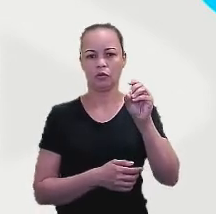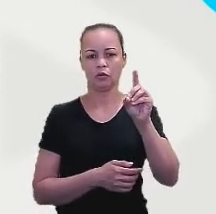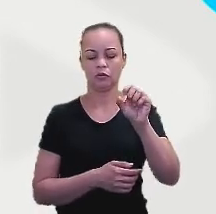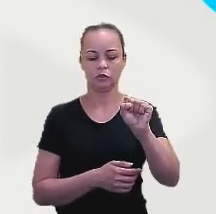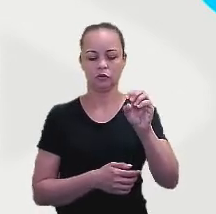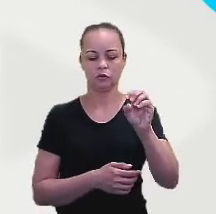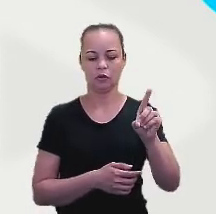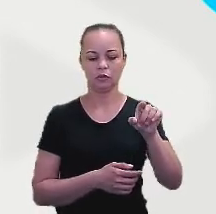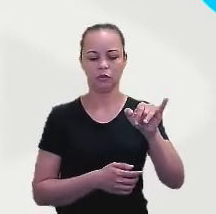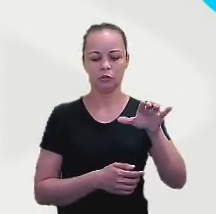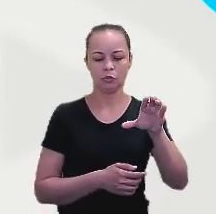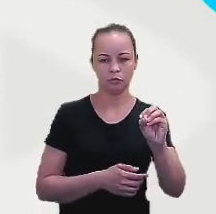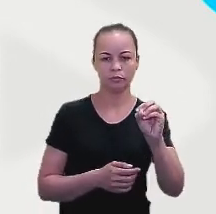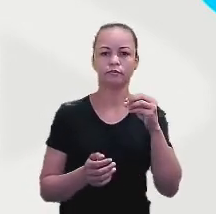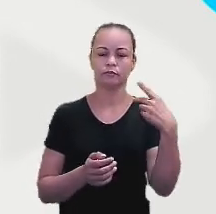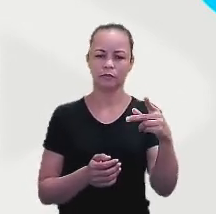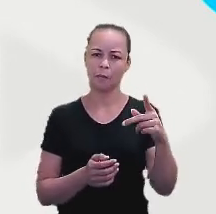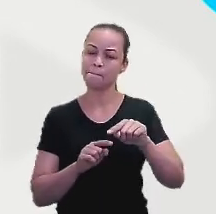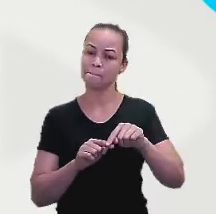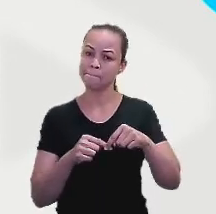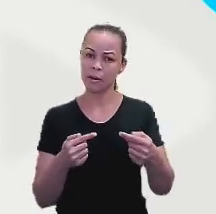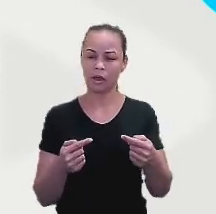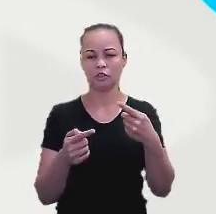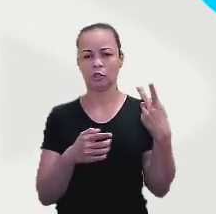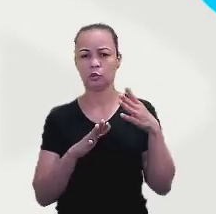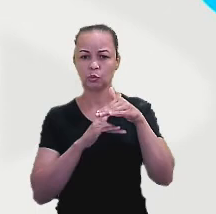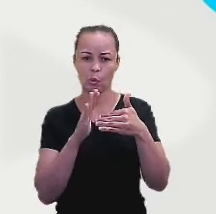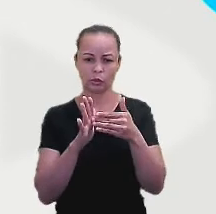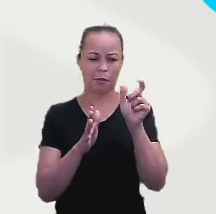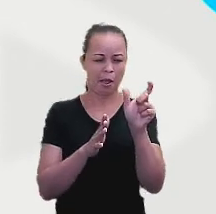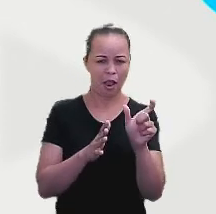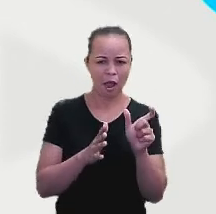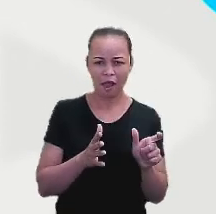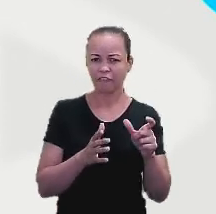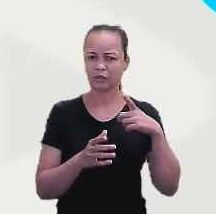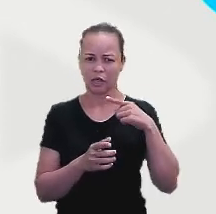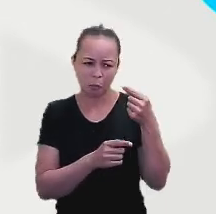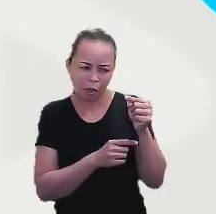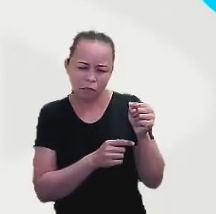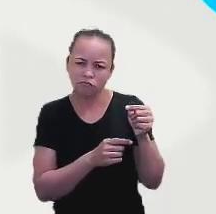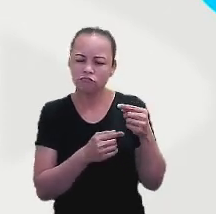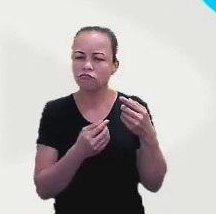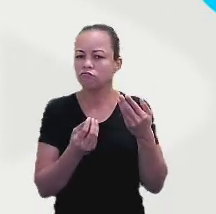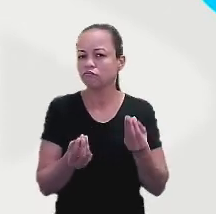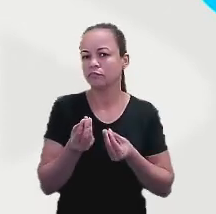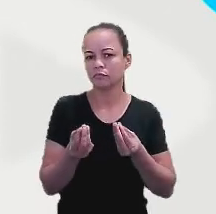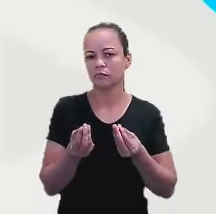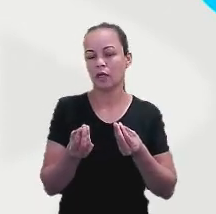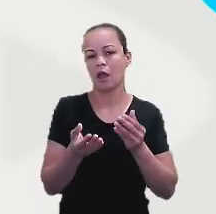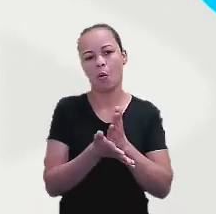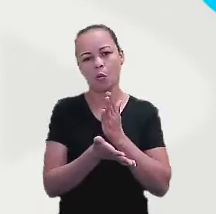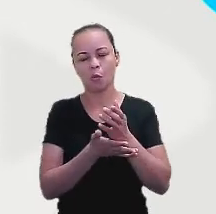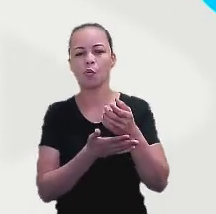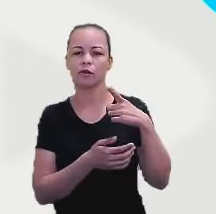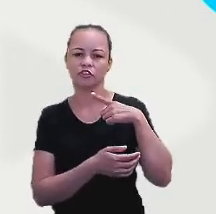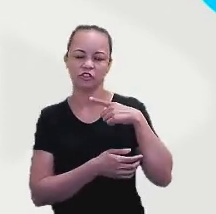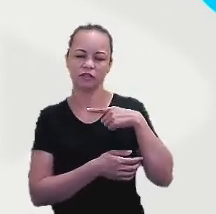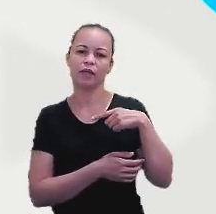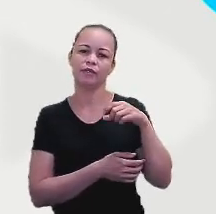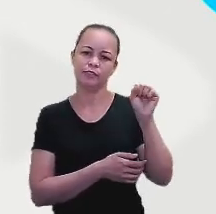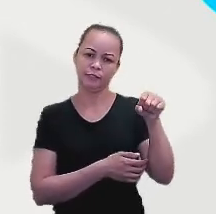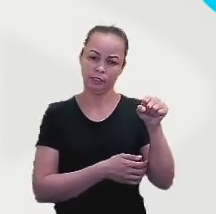todas recebem esse acento gráfico. Tá bom? Então, resumindo, todas as palavras têm acento. Agora, algumas possuem o acento